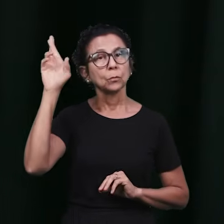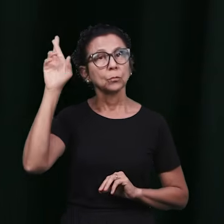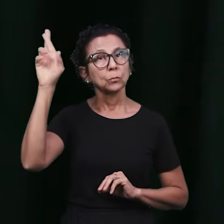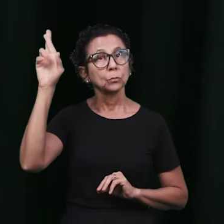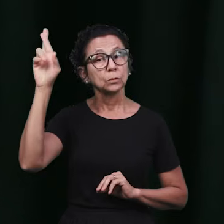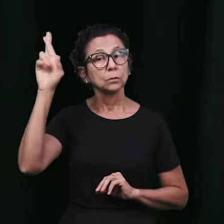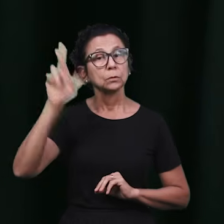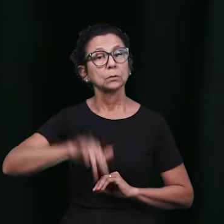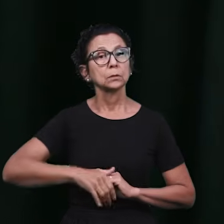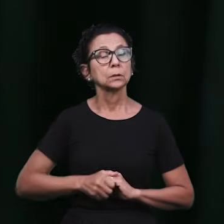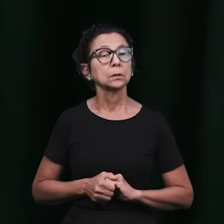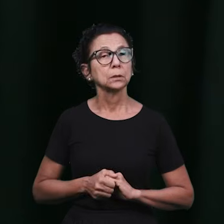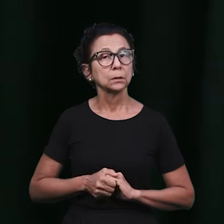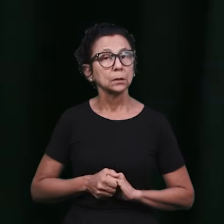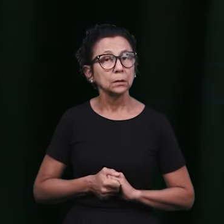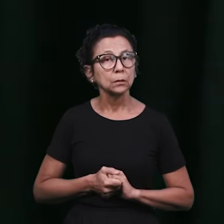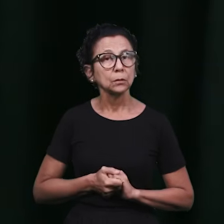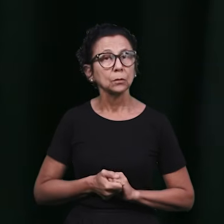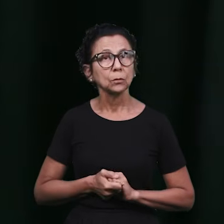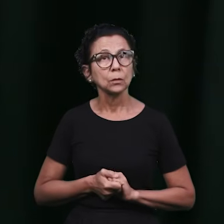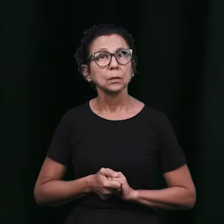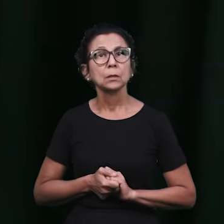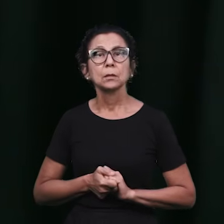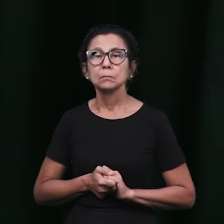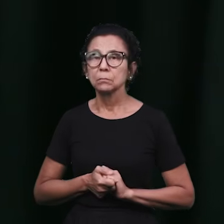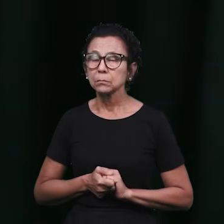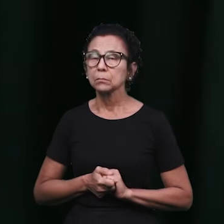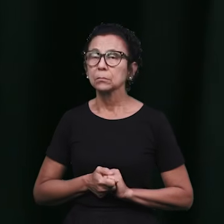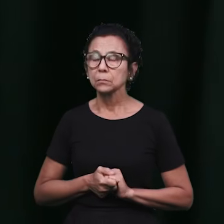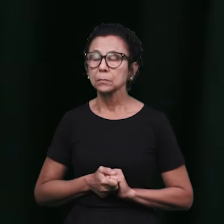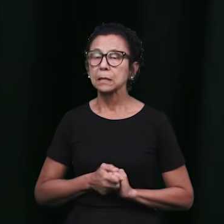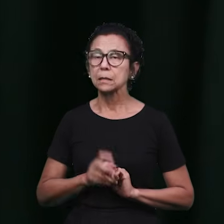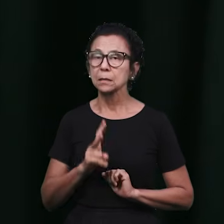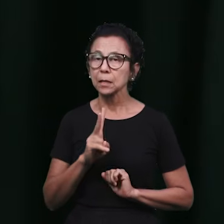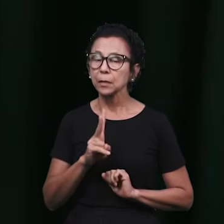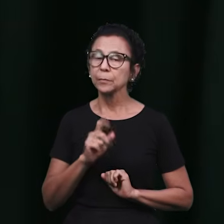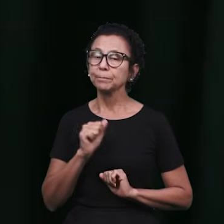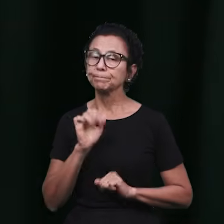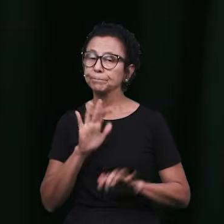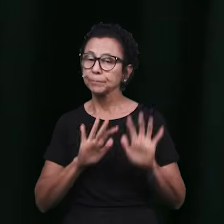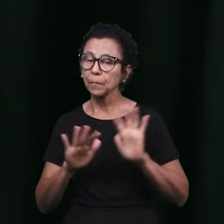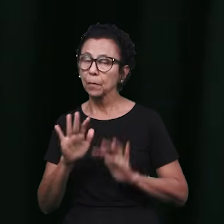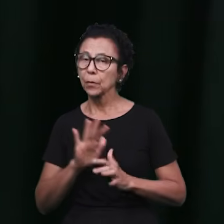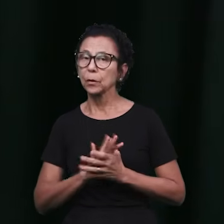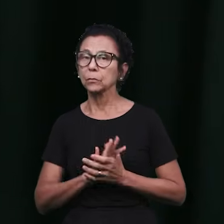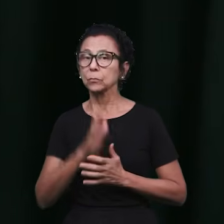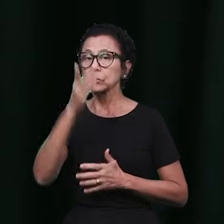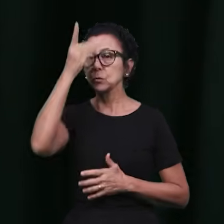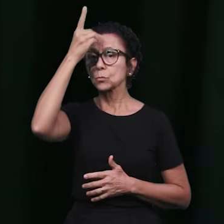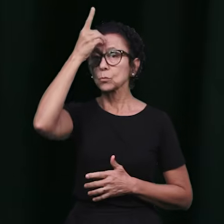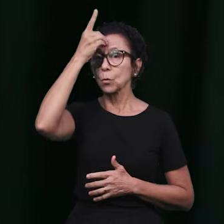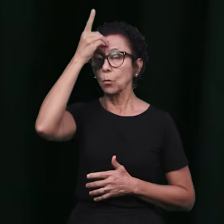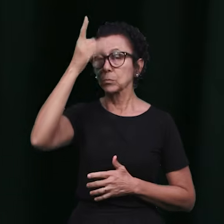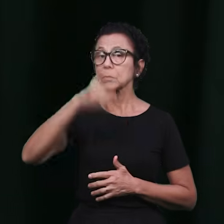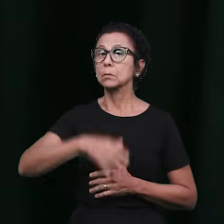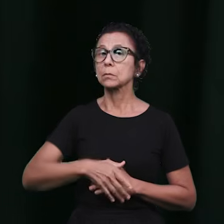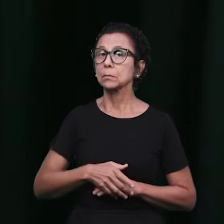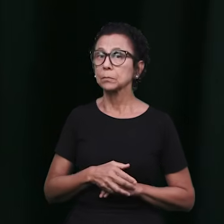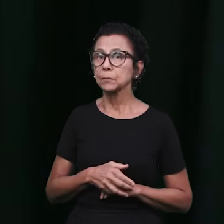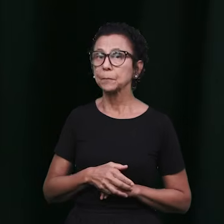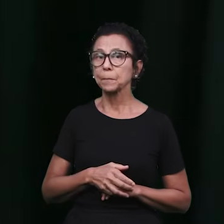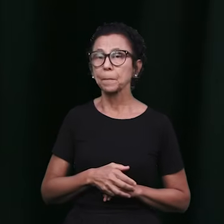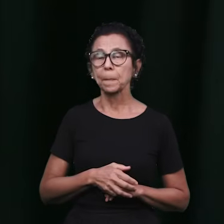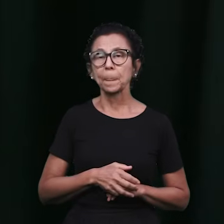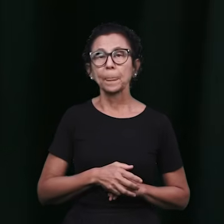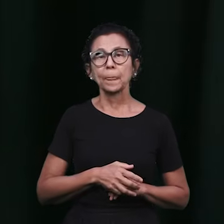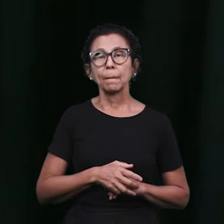das grandes riquezas que nós temos são os dons espirituais. Por quê? Porque o Senhor nos ensinou